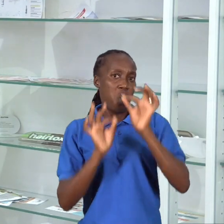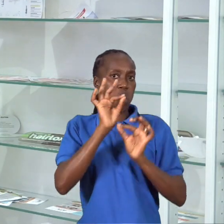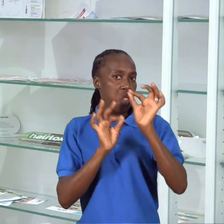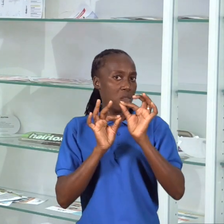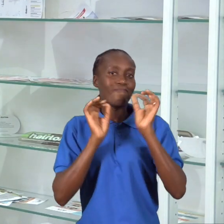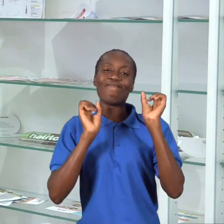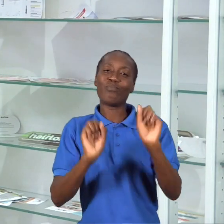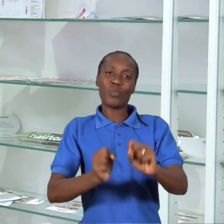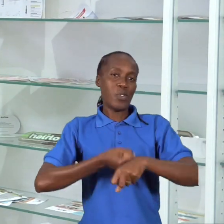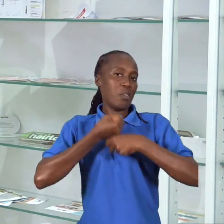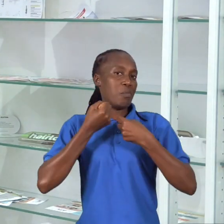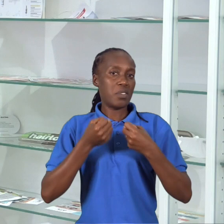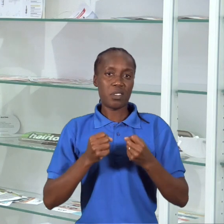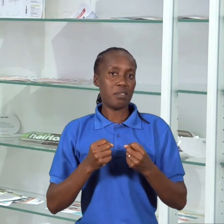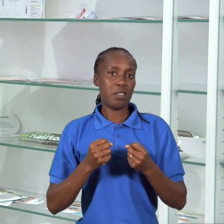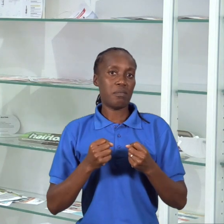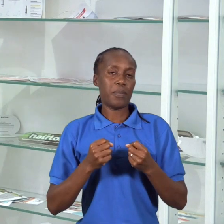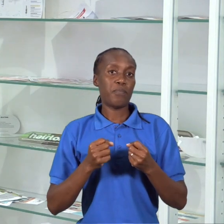E damos o segundo nó.